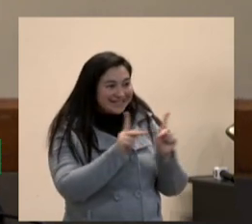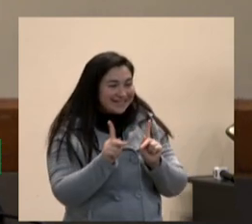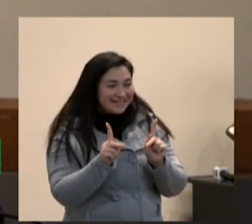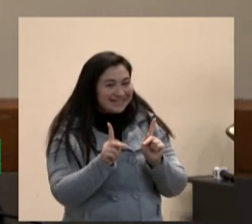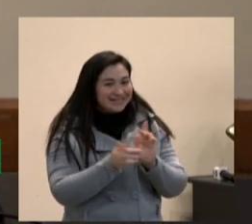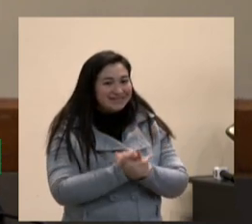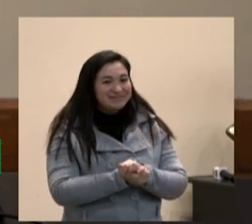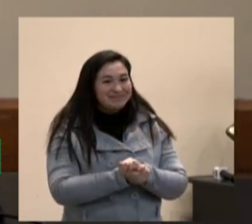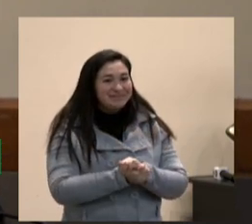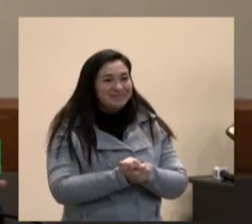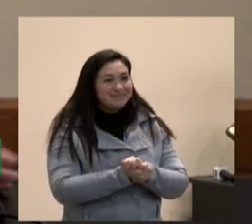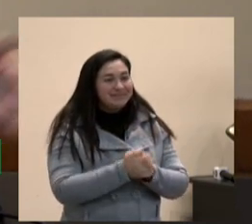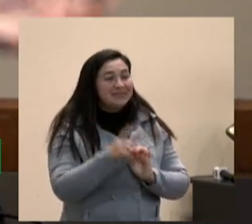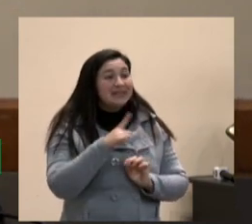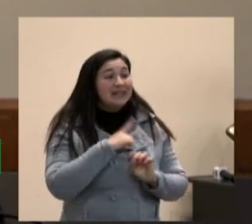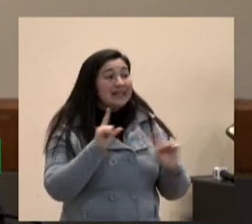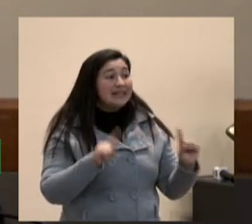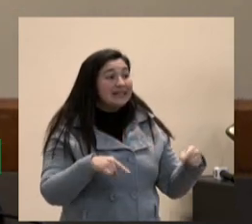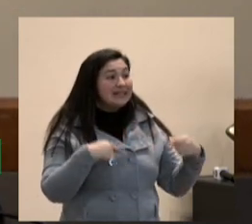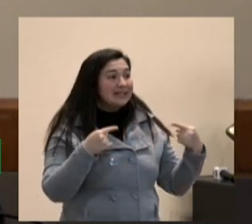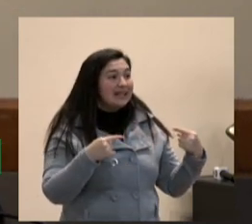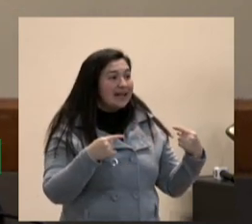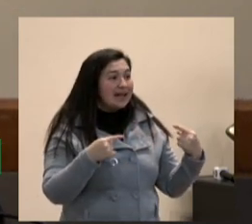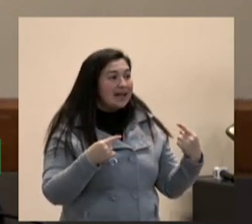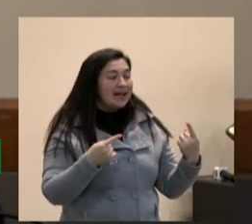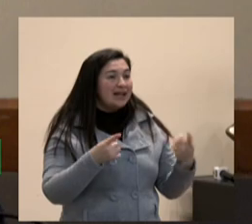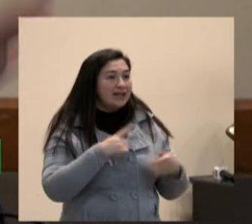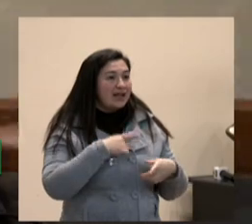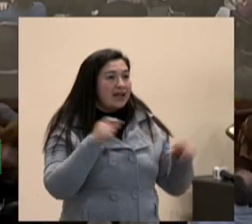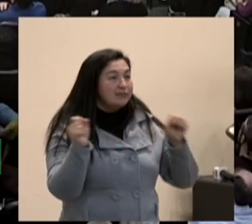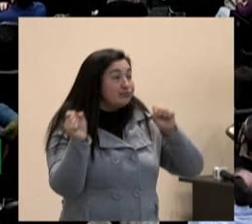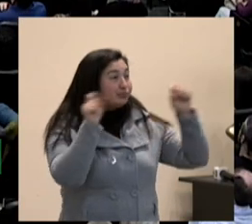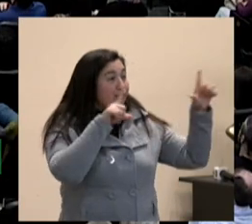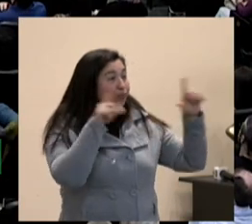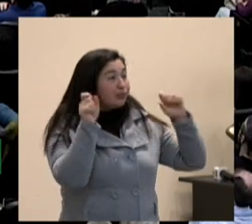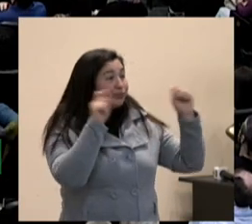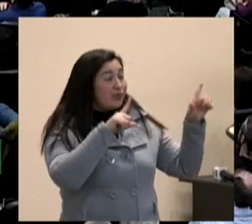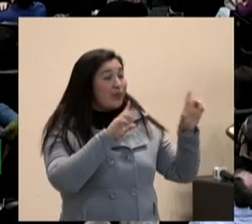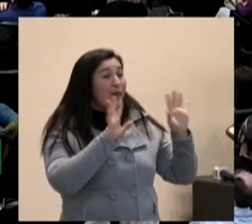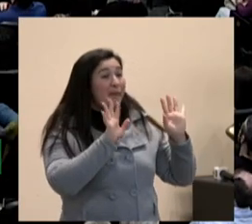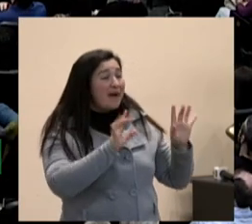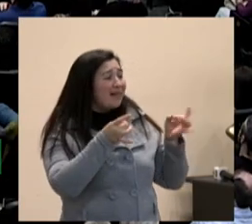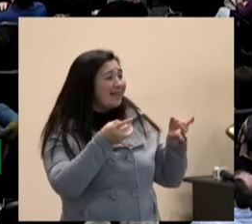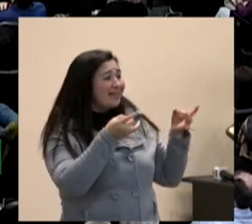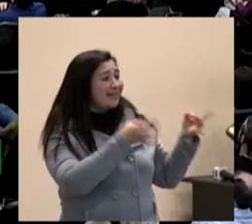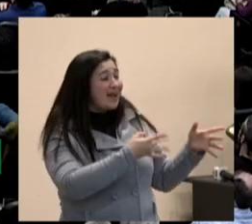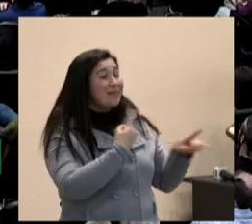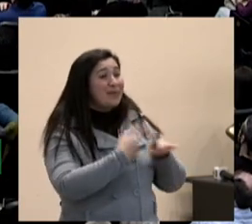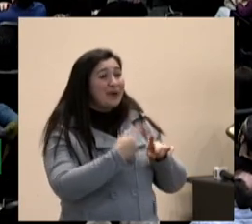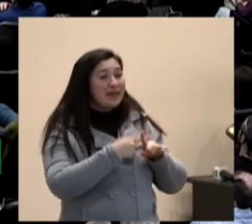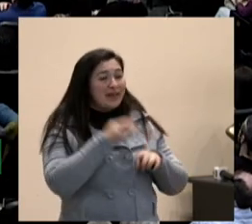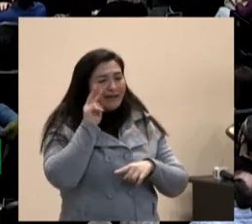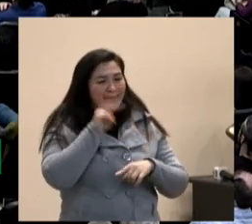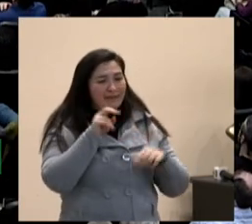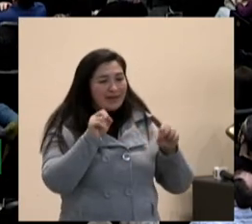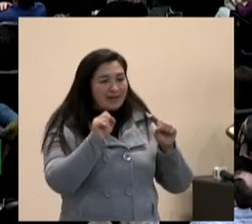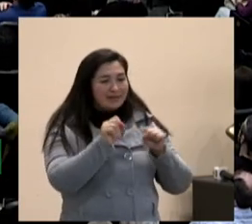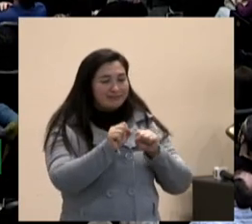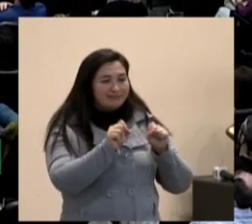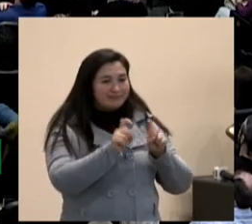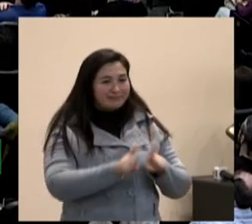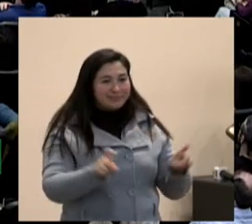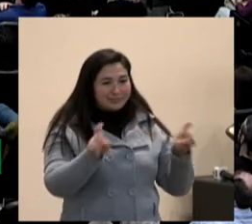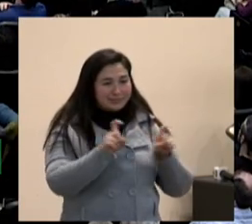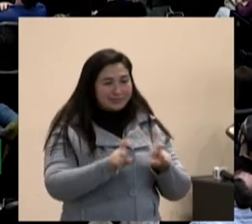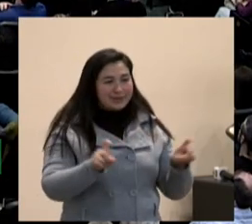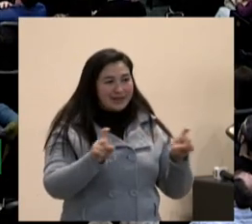Eu vou para os desafios. Eu tinha também aqui um slide, mas eu abandonei, Rita, total, porque eu estou no computador, estou ali, já não sei onde estou,